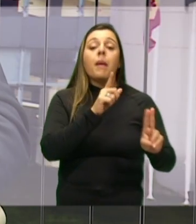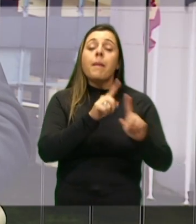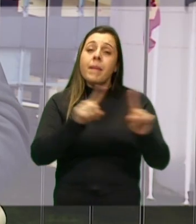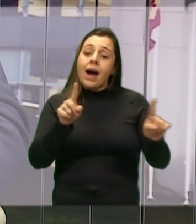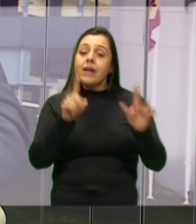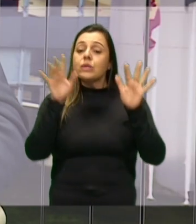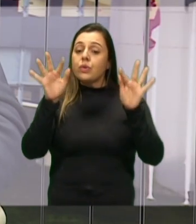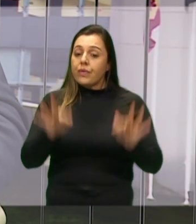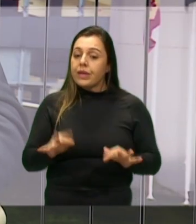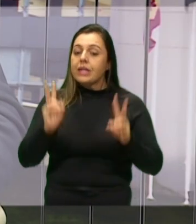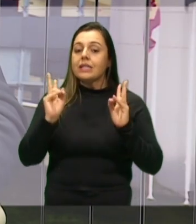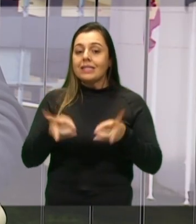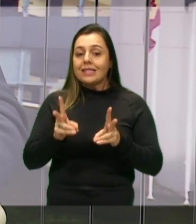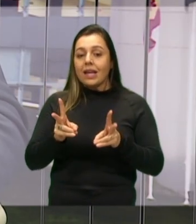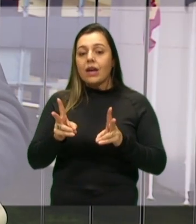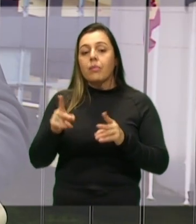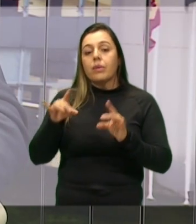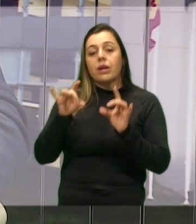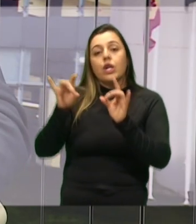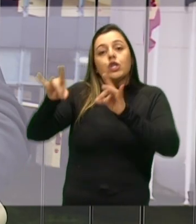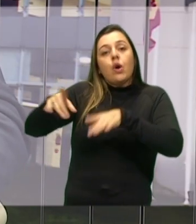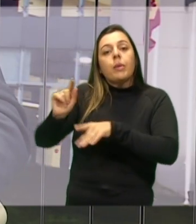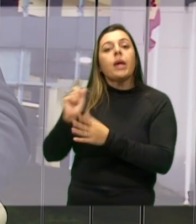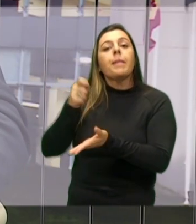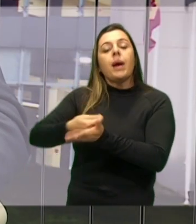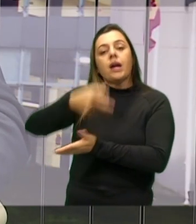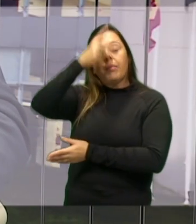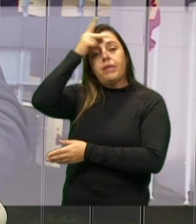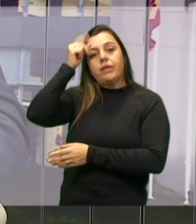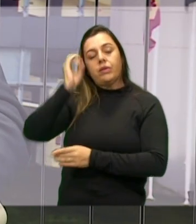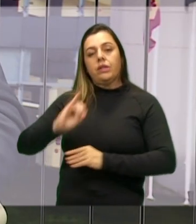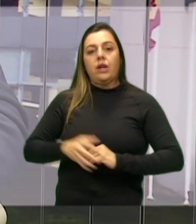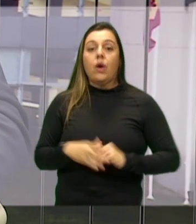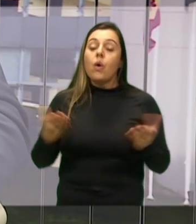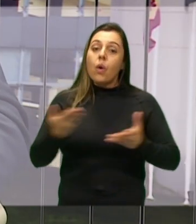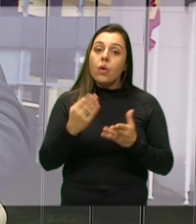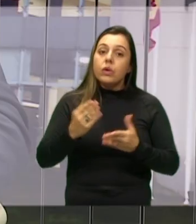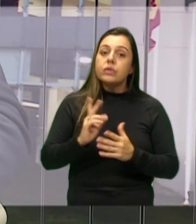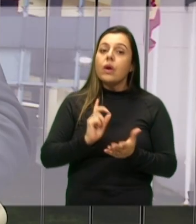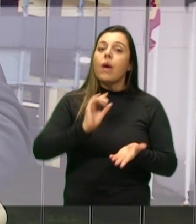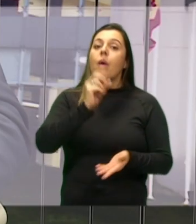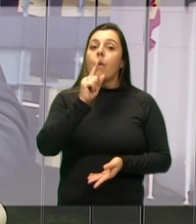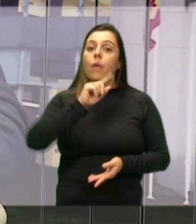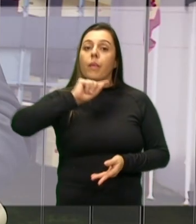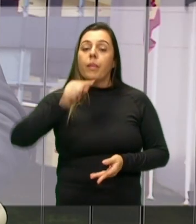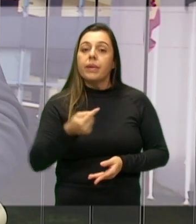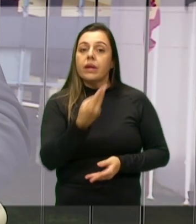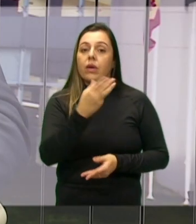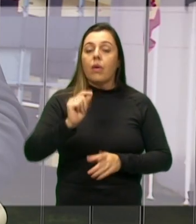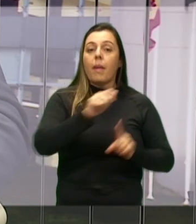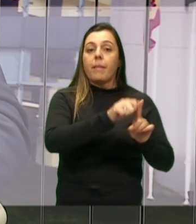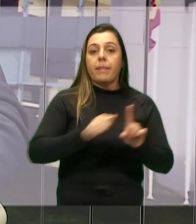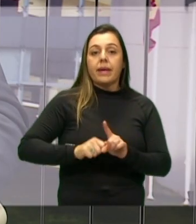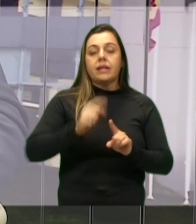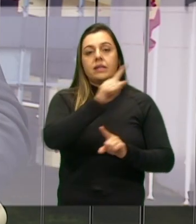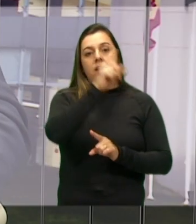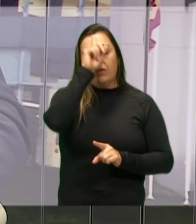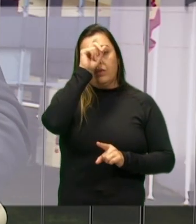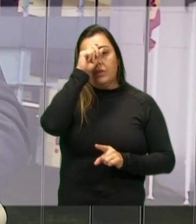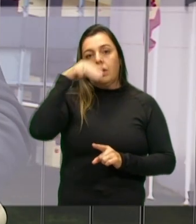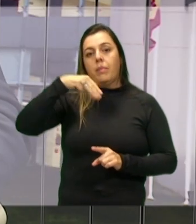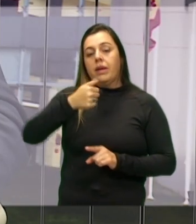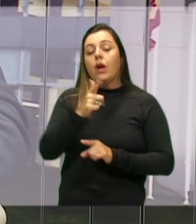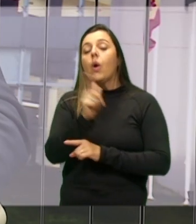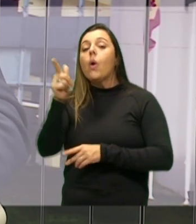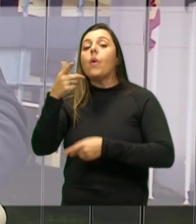mas no final, sempre o déficit só para a Prefeitura de Itajaí. Hoje a Prefeitura Municipal coloca 1.300.000 por mês no Hospital Marieta, enquanto